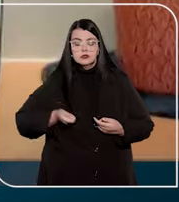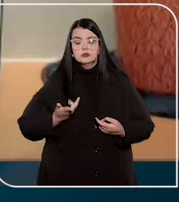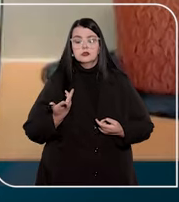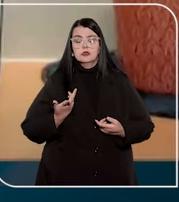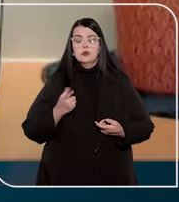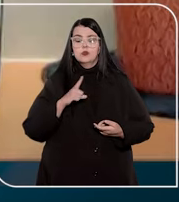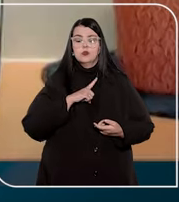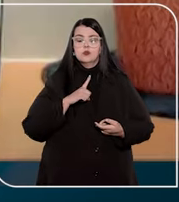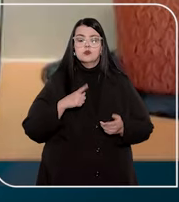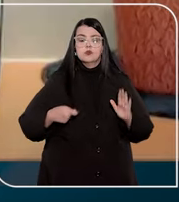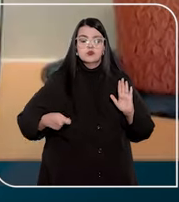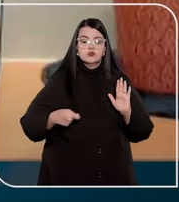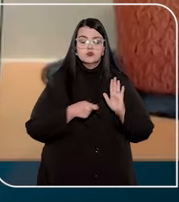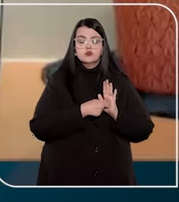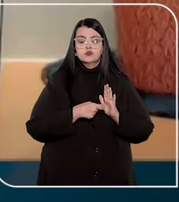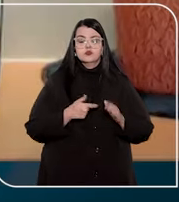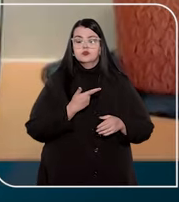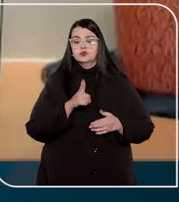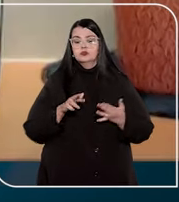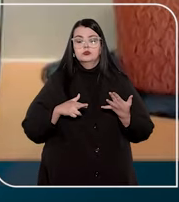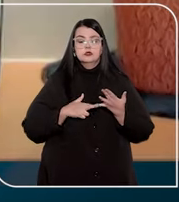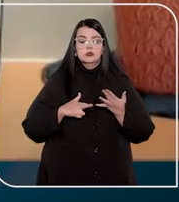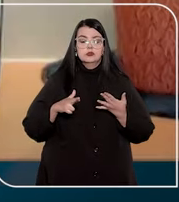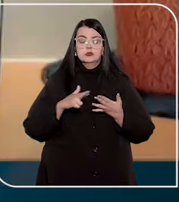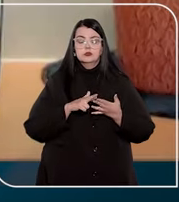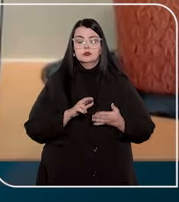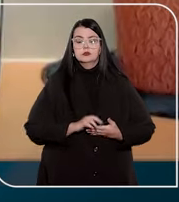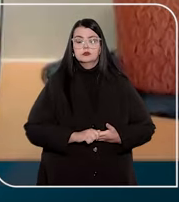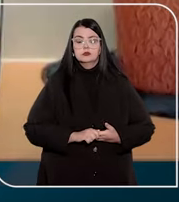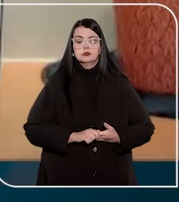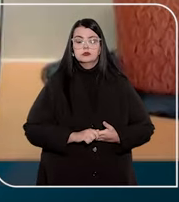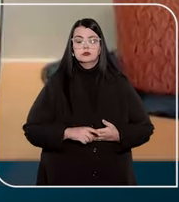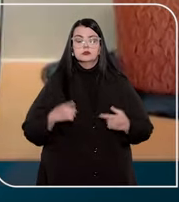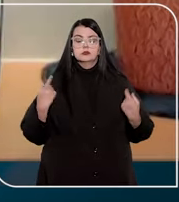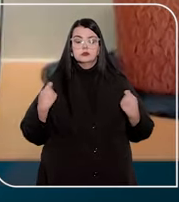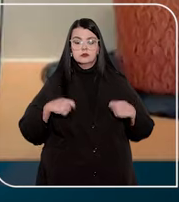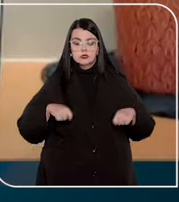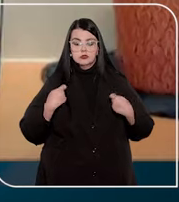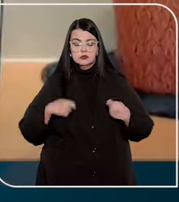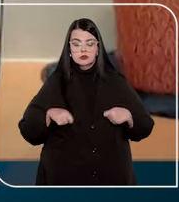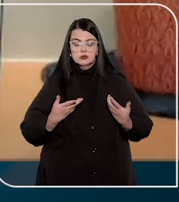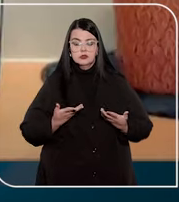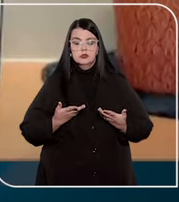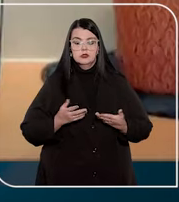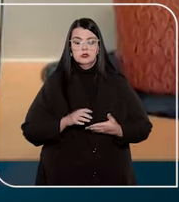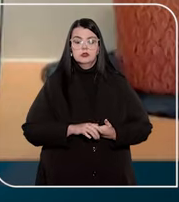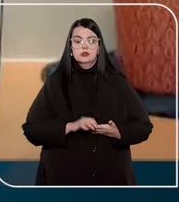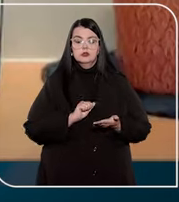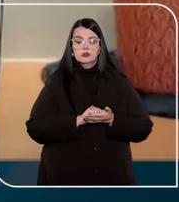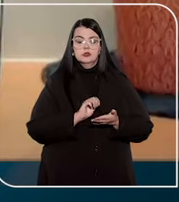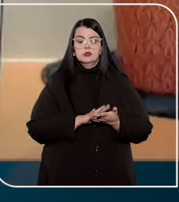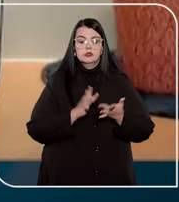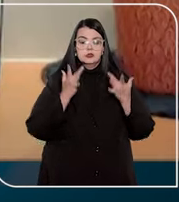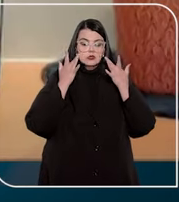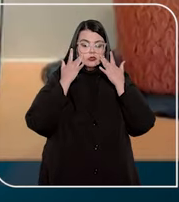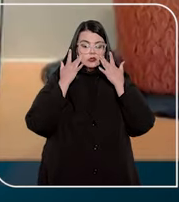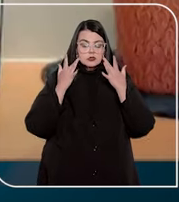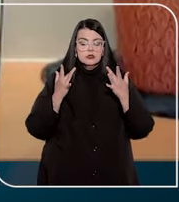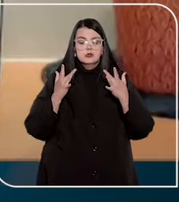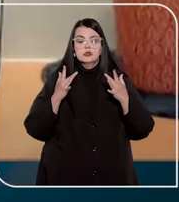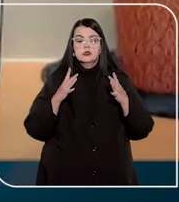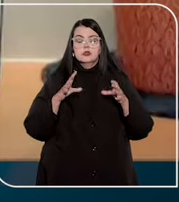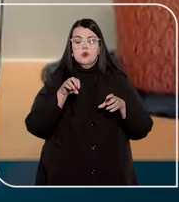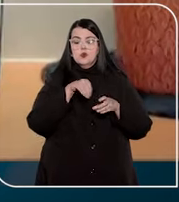é cabível o recurso extraordinário. É preciso que a questão efetivamente tenha sido apreciada pelo órgão